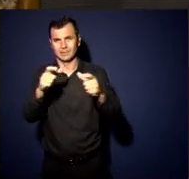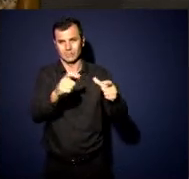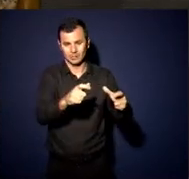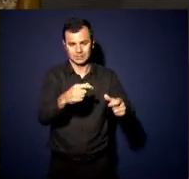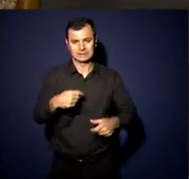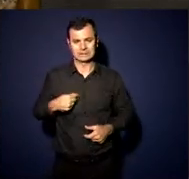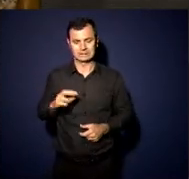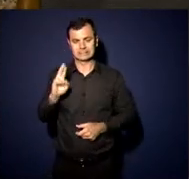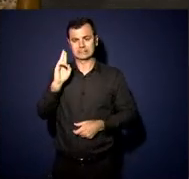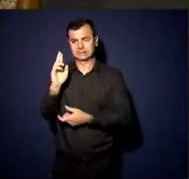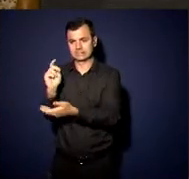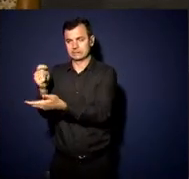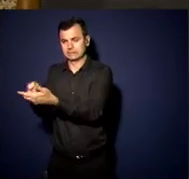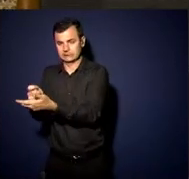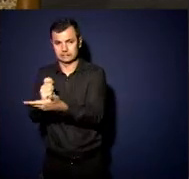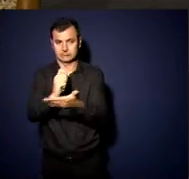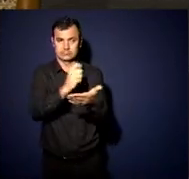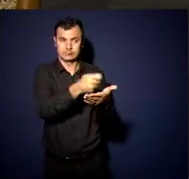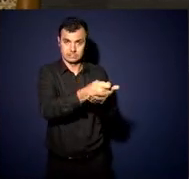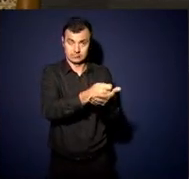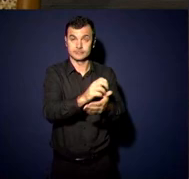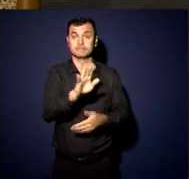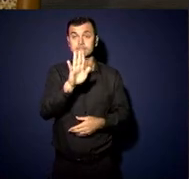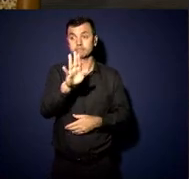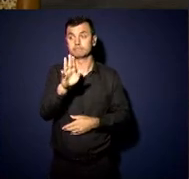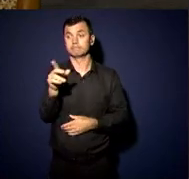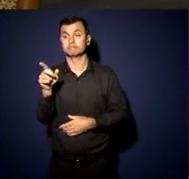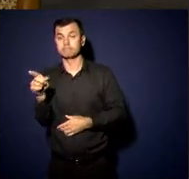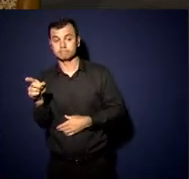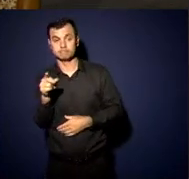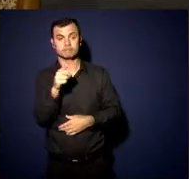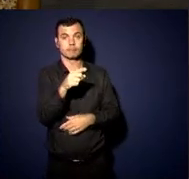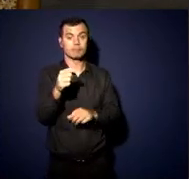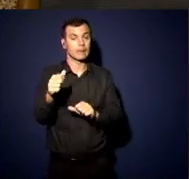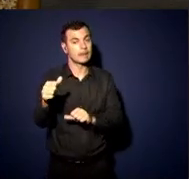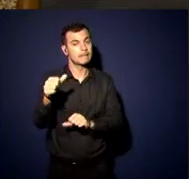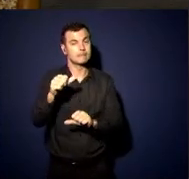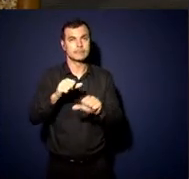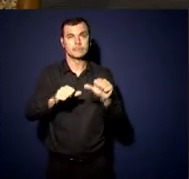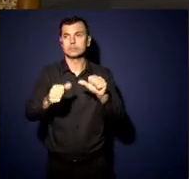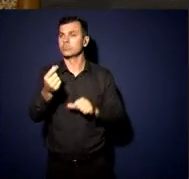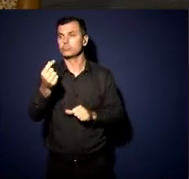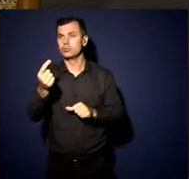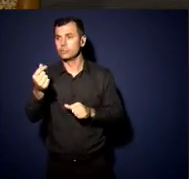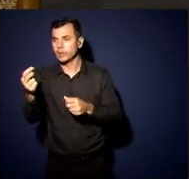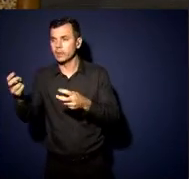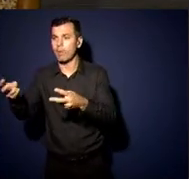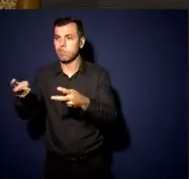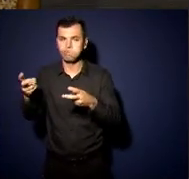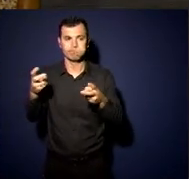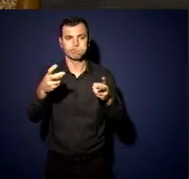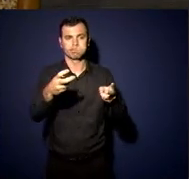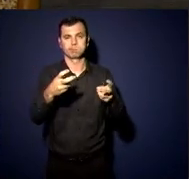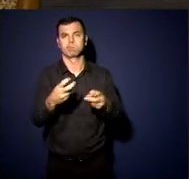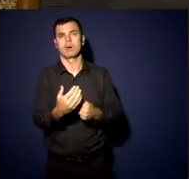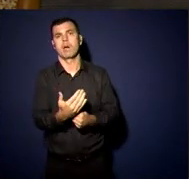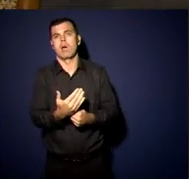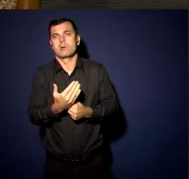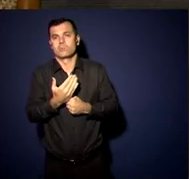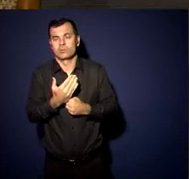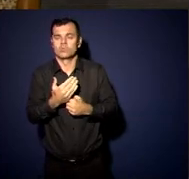custos e contingências e transformar essas áreas em áreas que geram resultado recurso e a gente traz